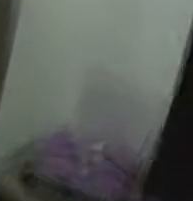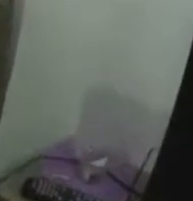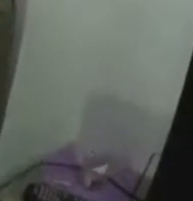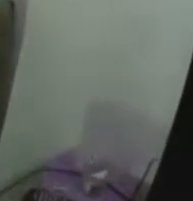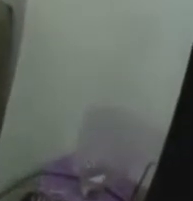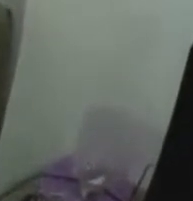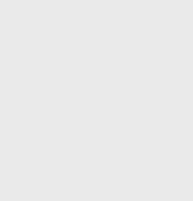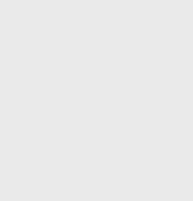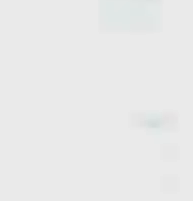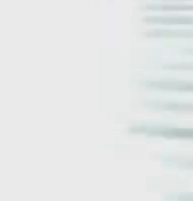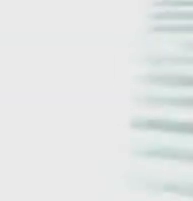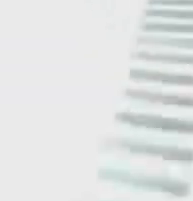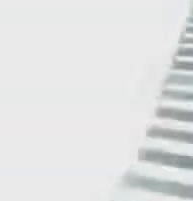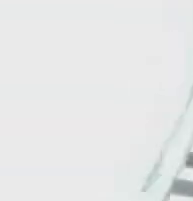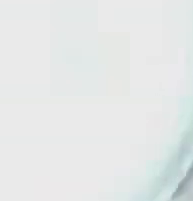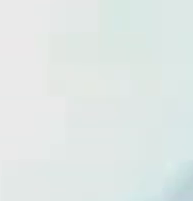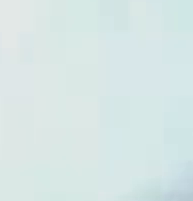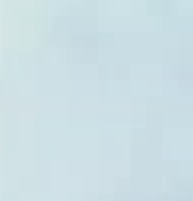Deus